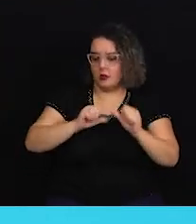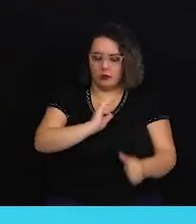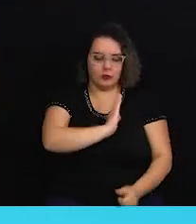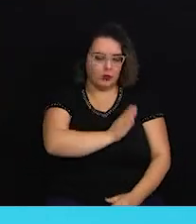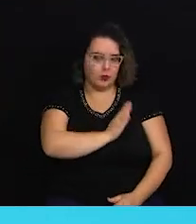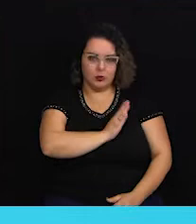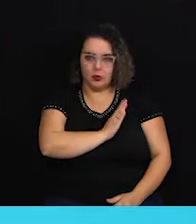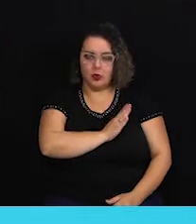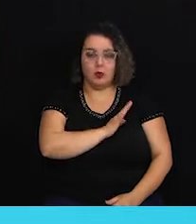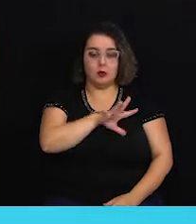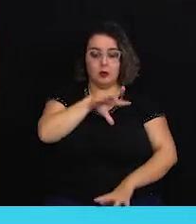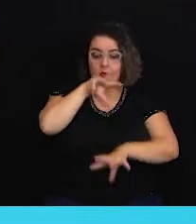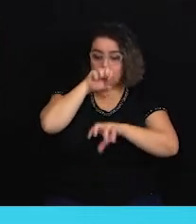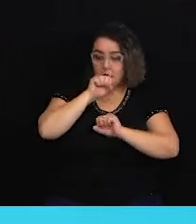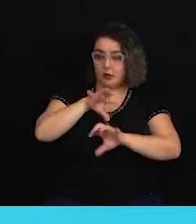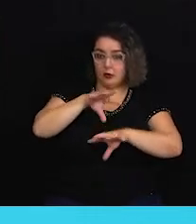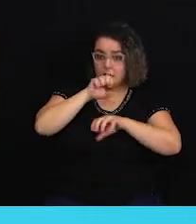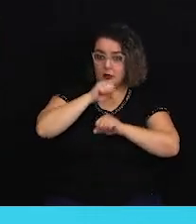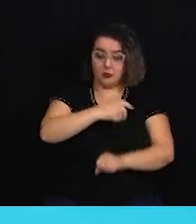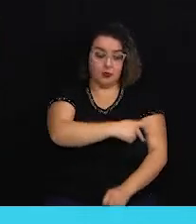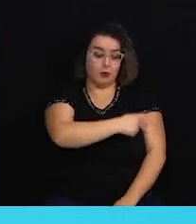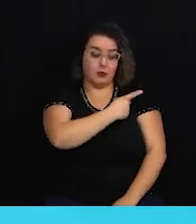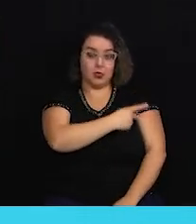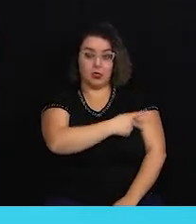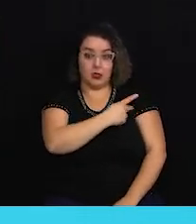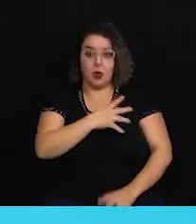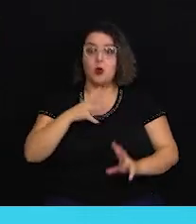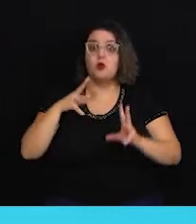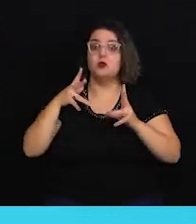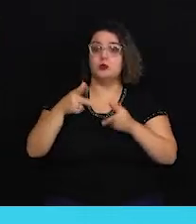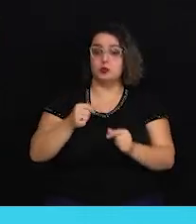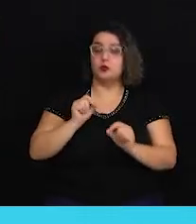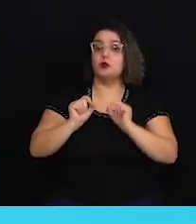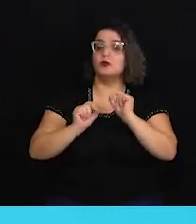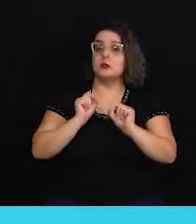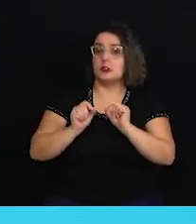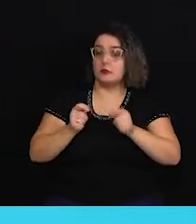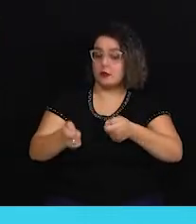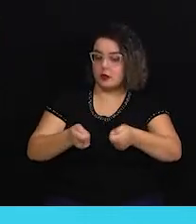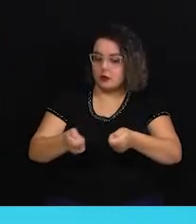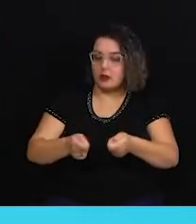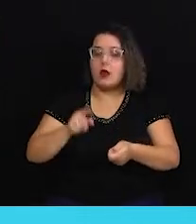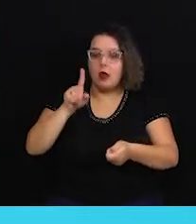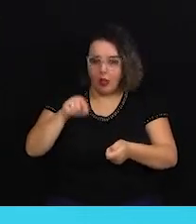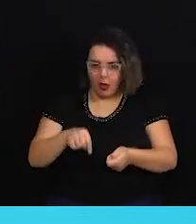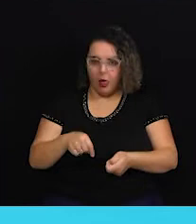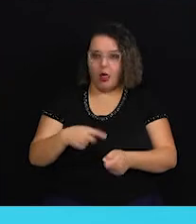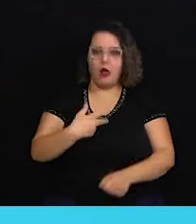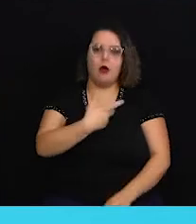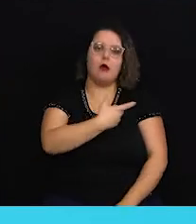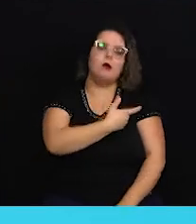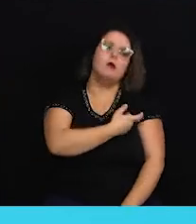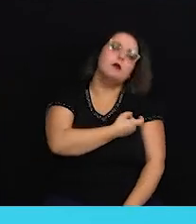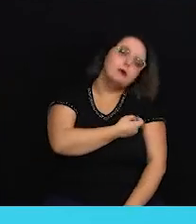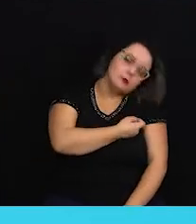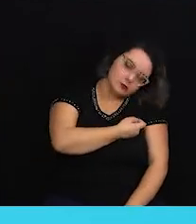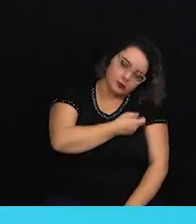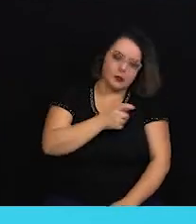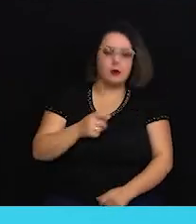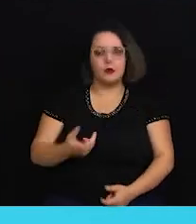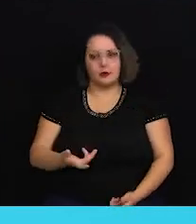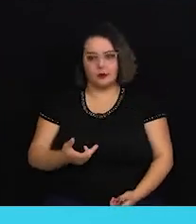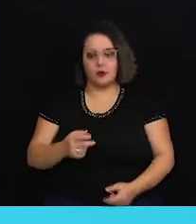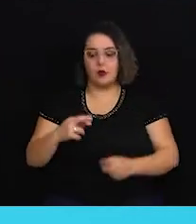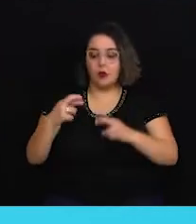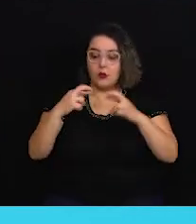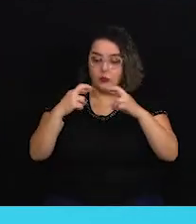ter, alteração do coração, da respiração, da pressão arterial, tudo isso quem vai controlar vai ser o anestesista também, que está ali do lado